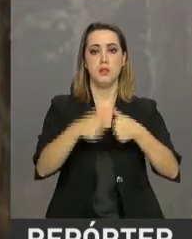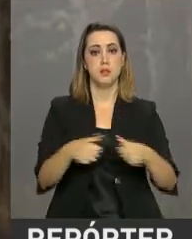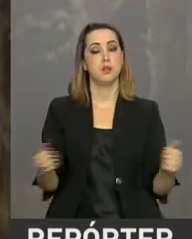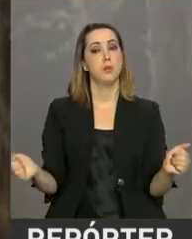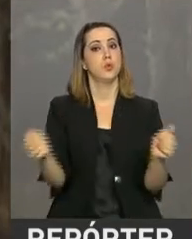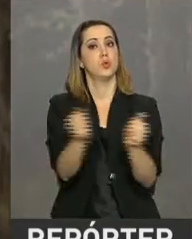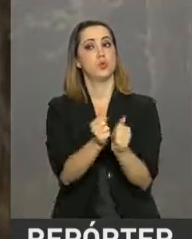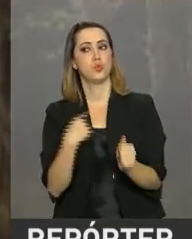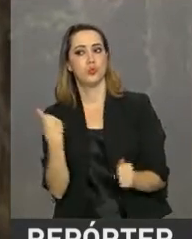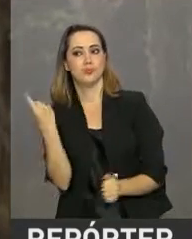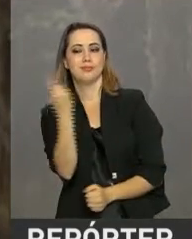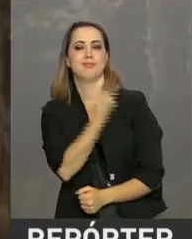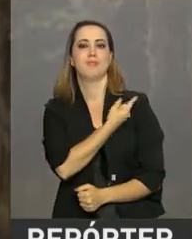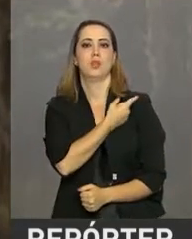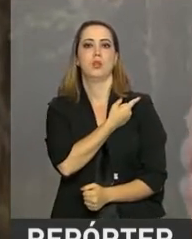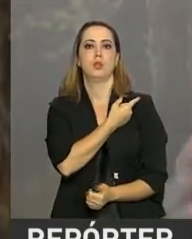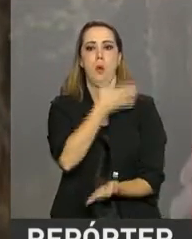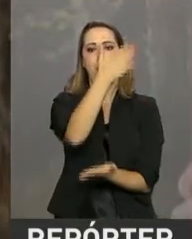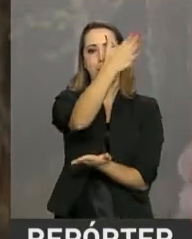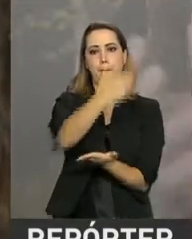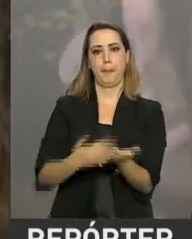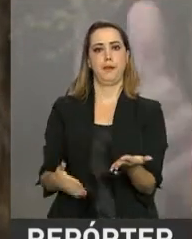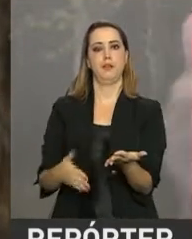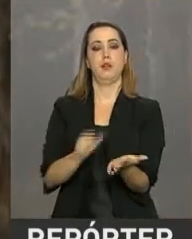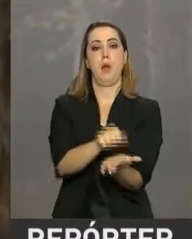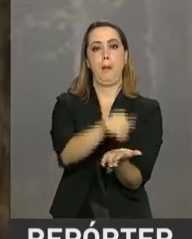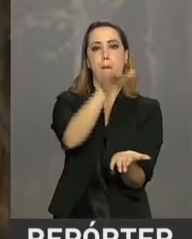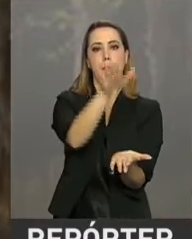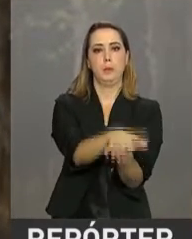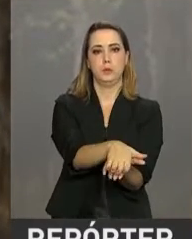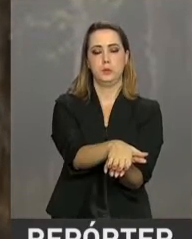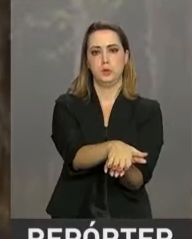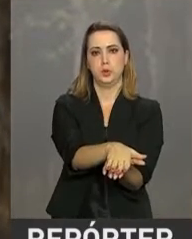também repartindo uma multa recebida